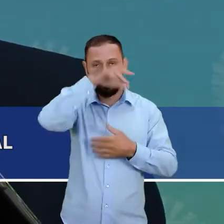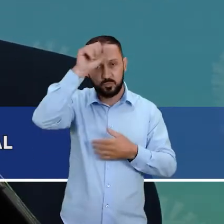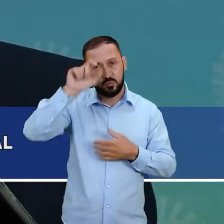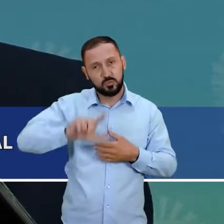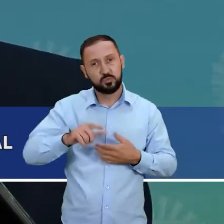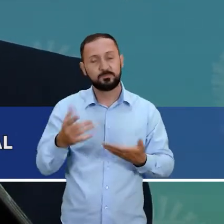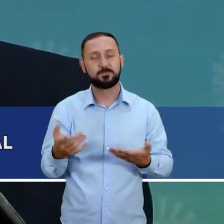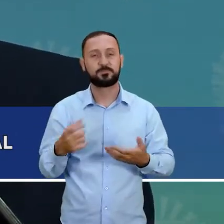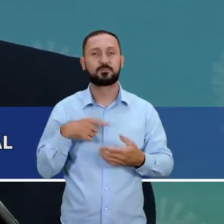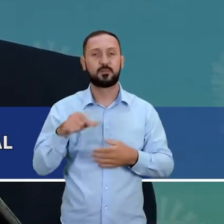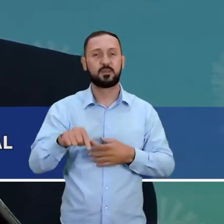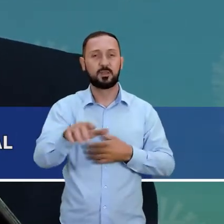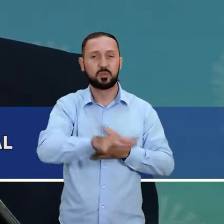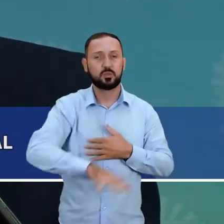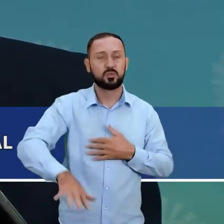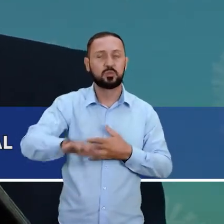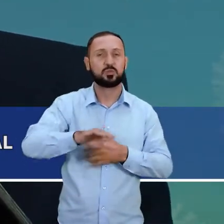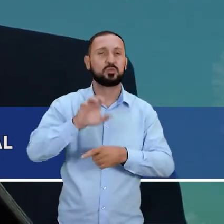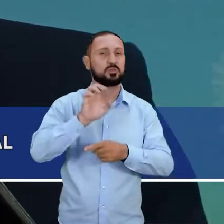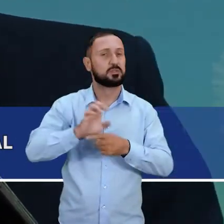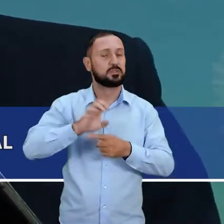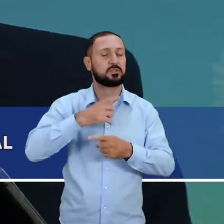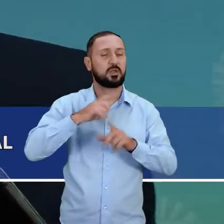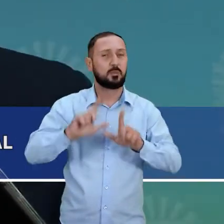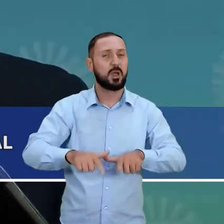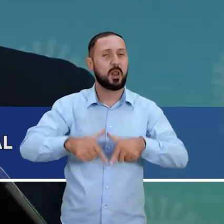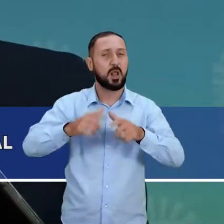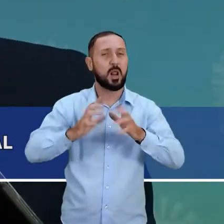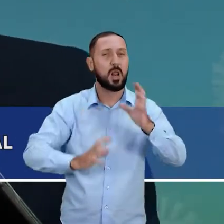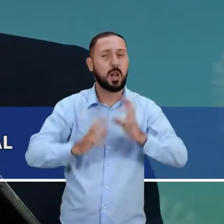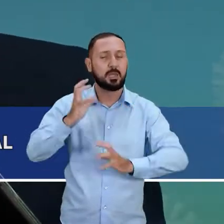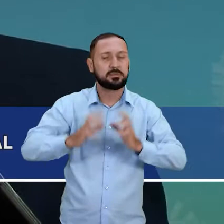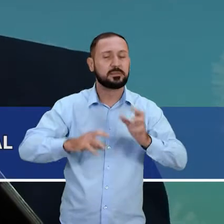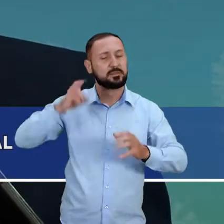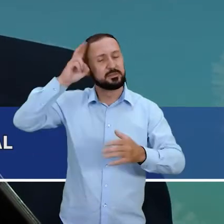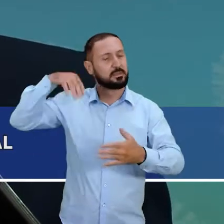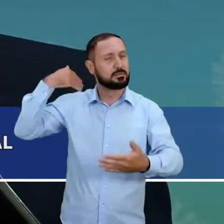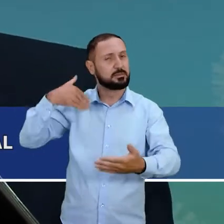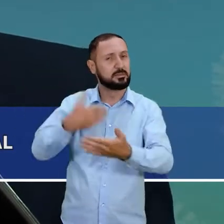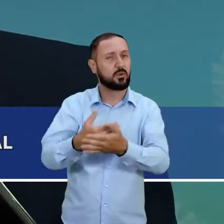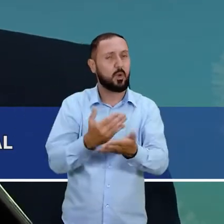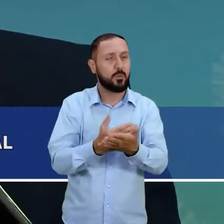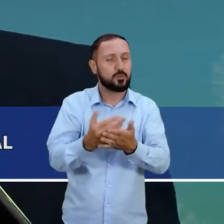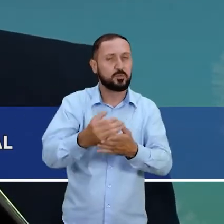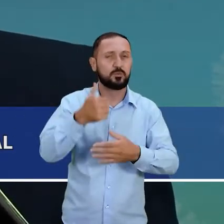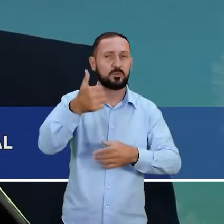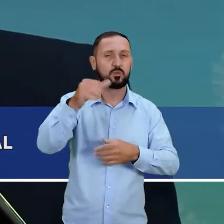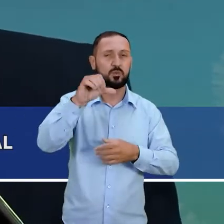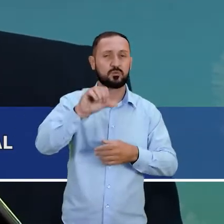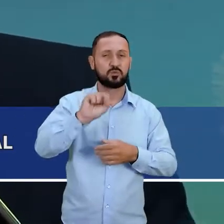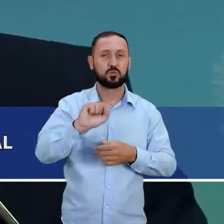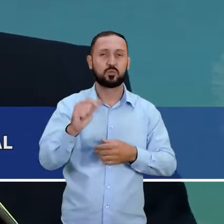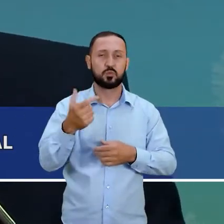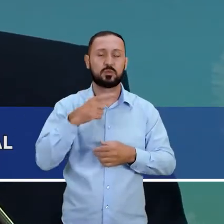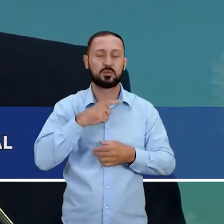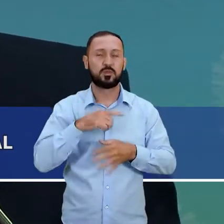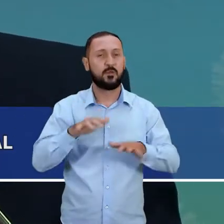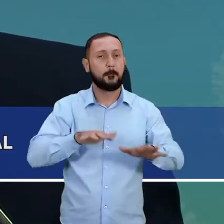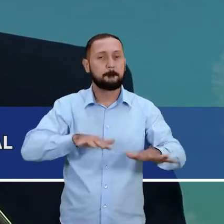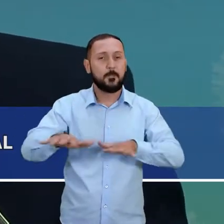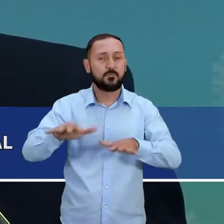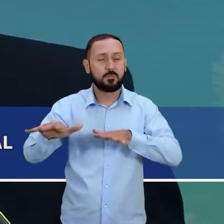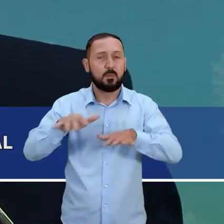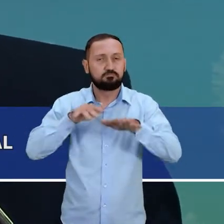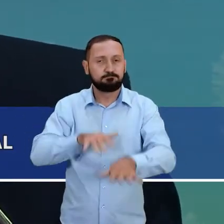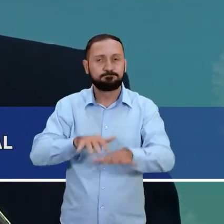exemplo, aqui no Mato Grosso do Sul. Aqui no estado nós temos uma luta histórica, desde 1982, teve um